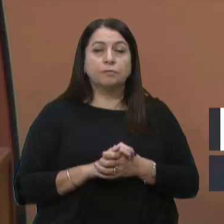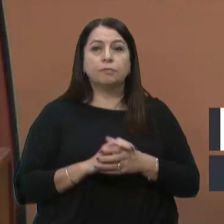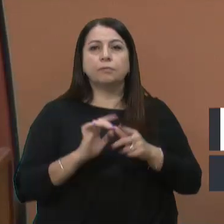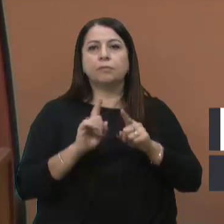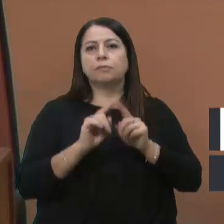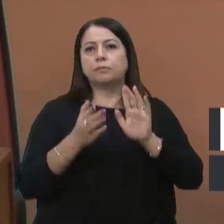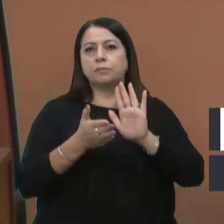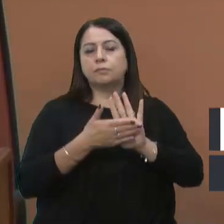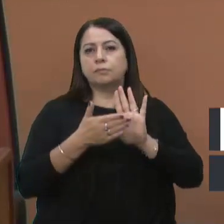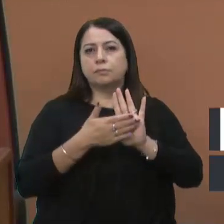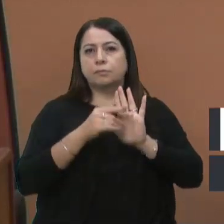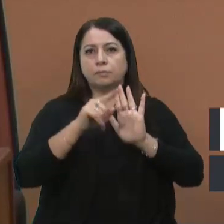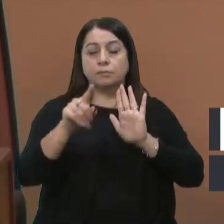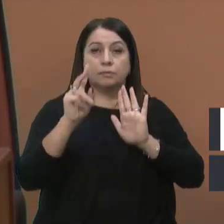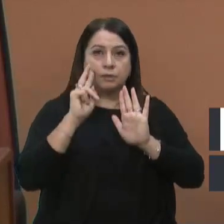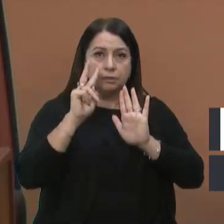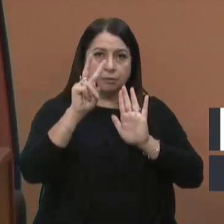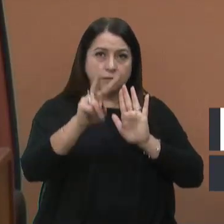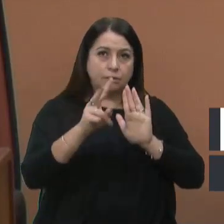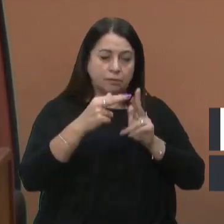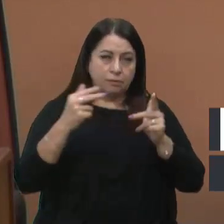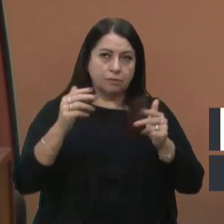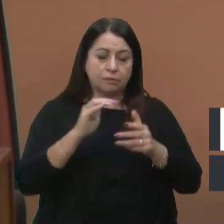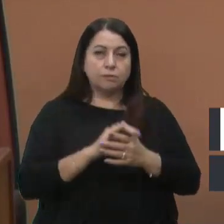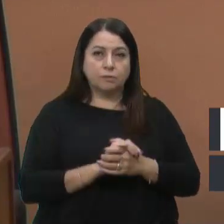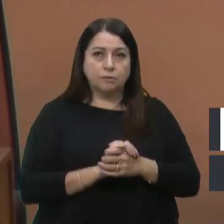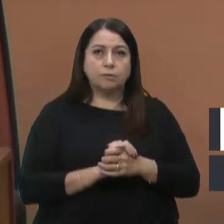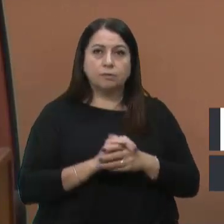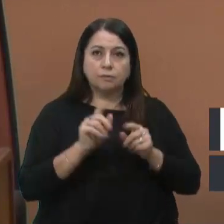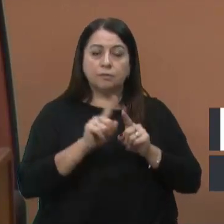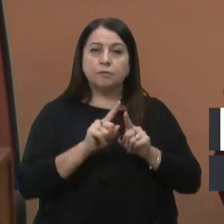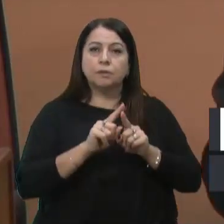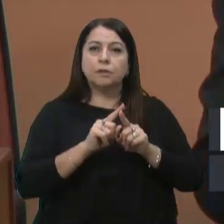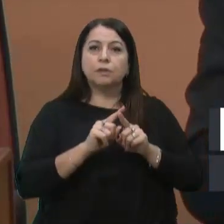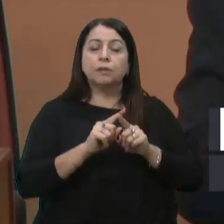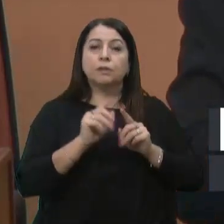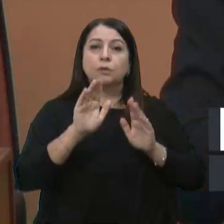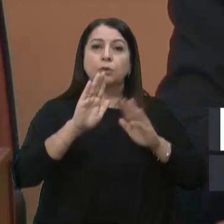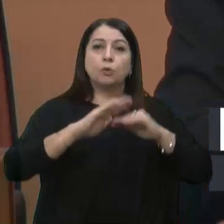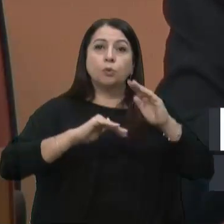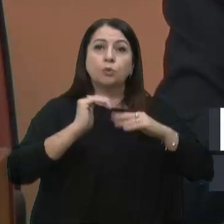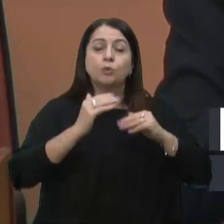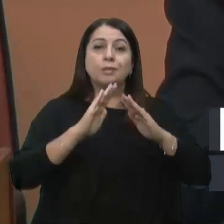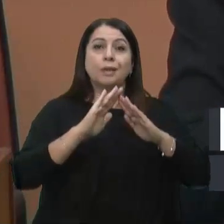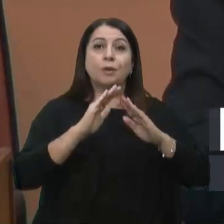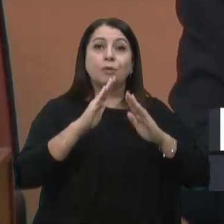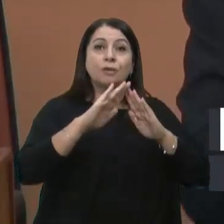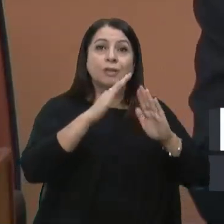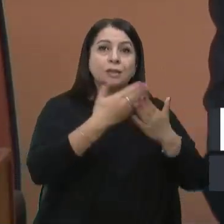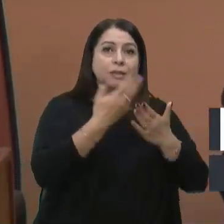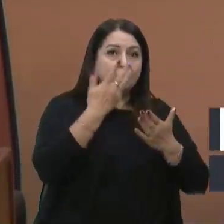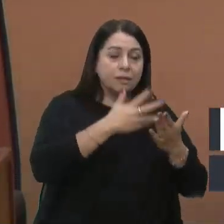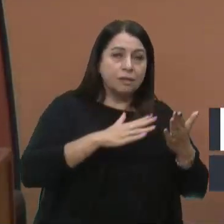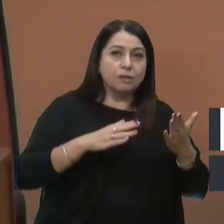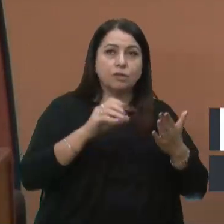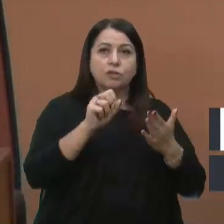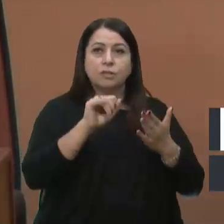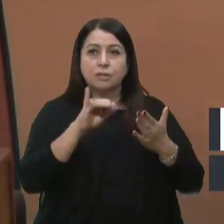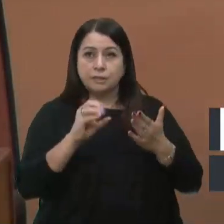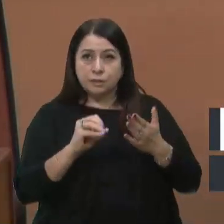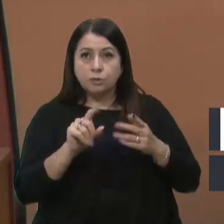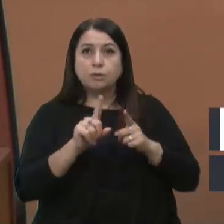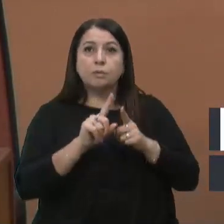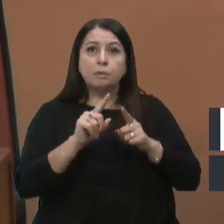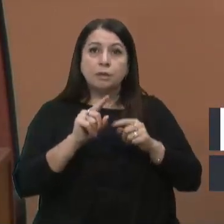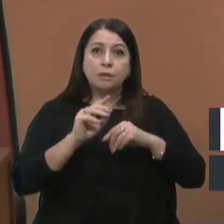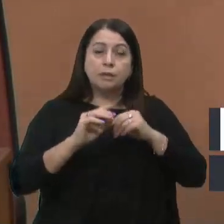a proposta também vê sobre este benefício a construção de creches asilos e comunidade S terapêuticas que